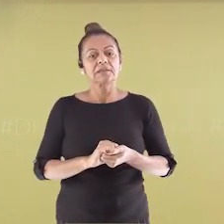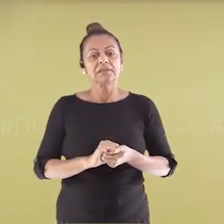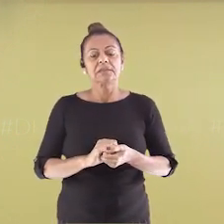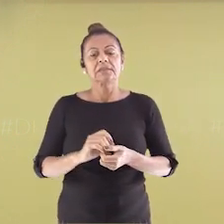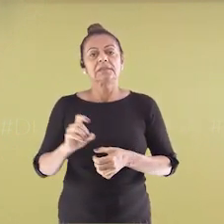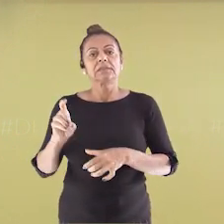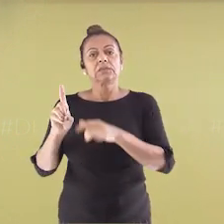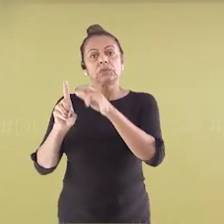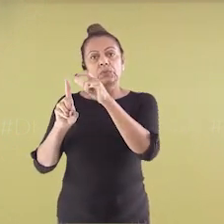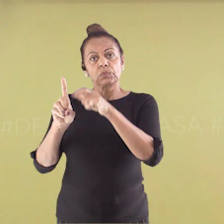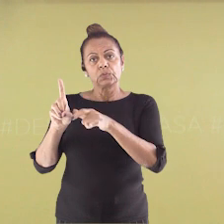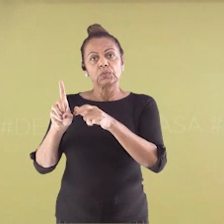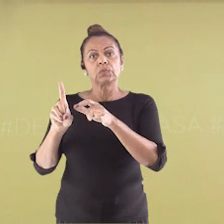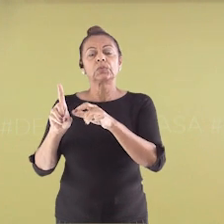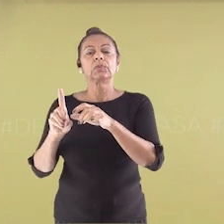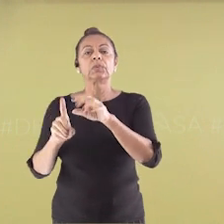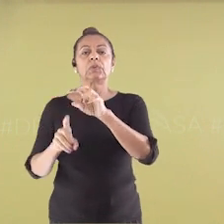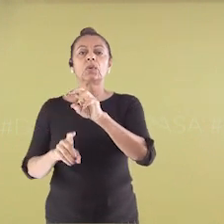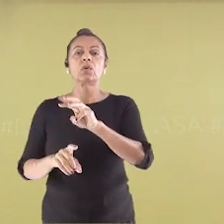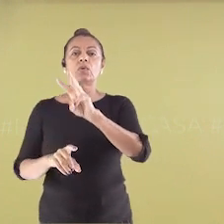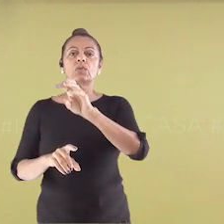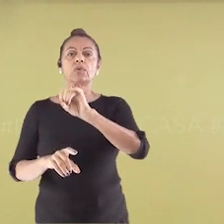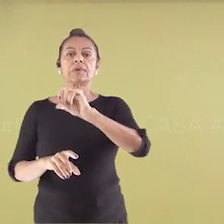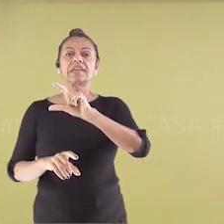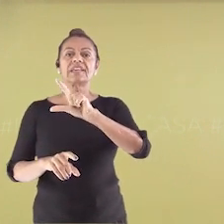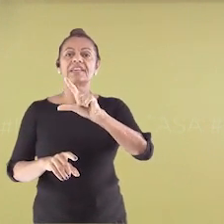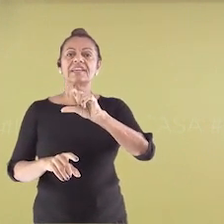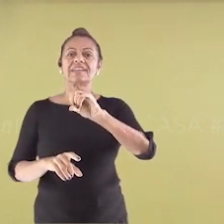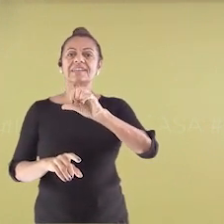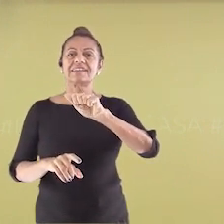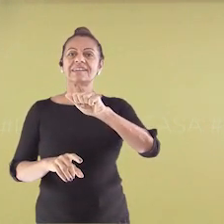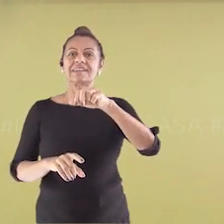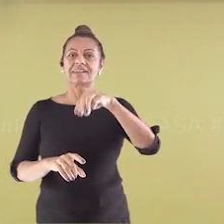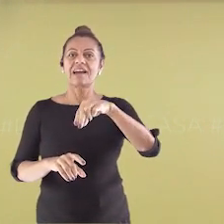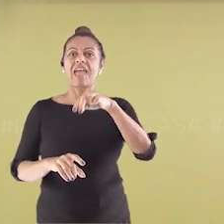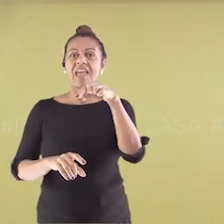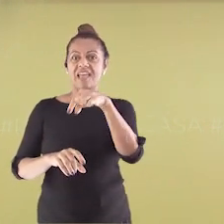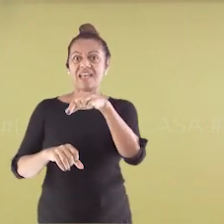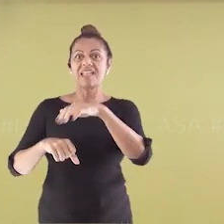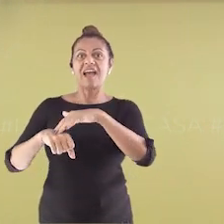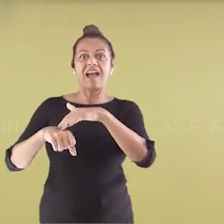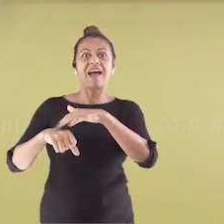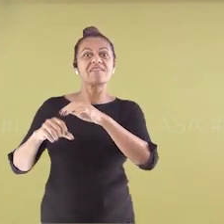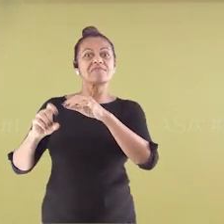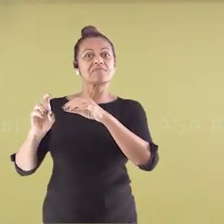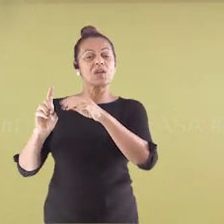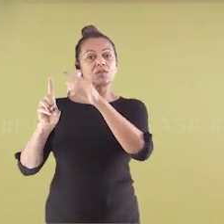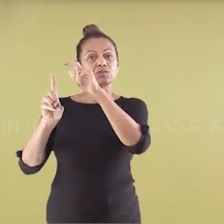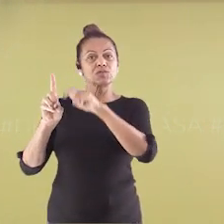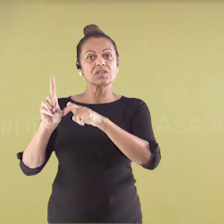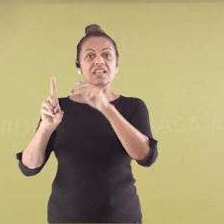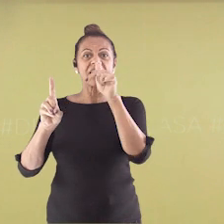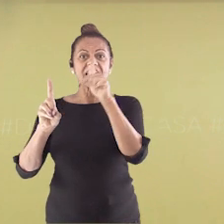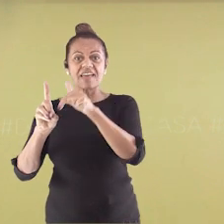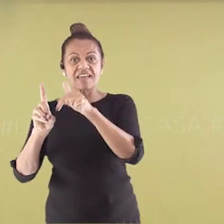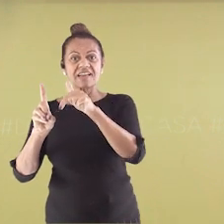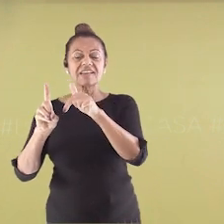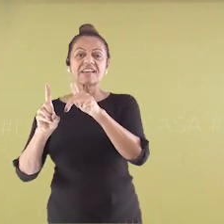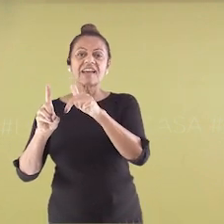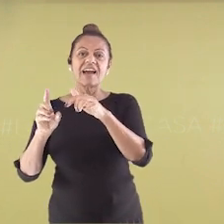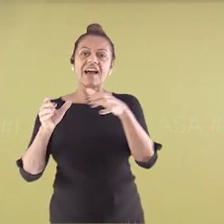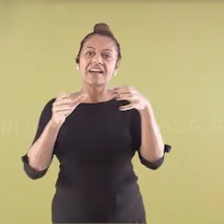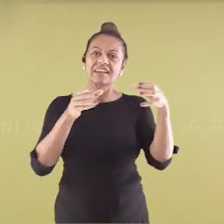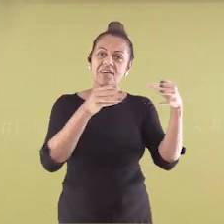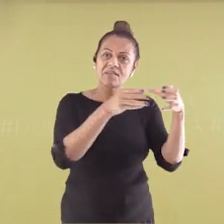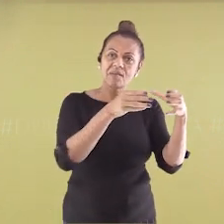William. Ao identificarmos o verbo, que é o chutar, né, aqui como chutada, e fazermos a pergunta para